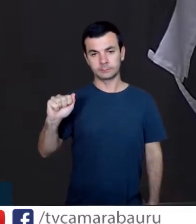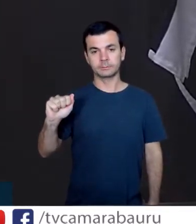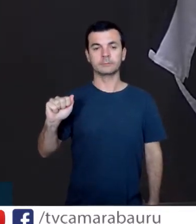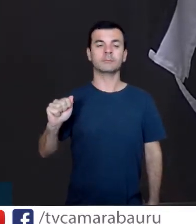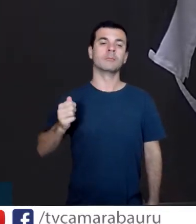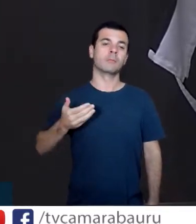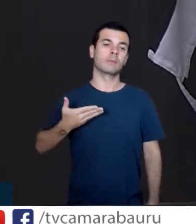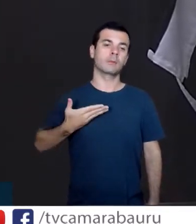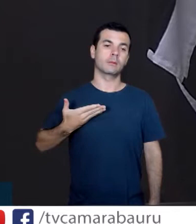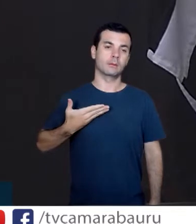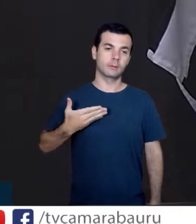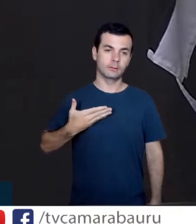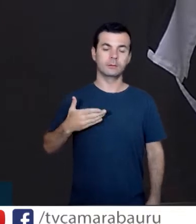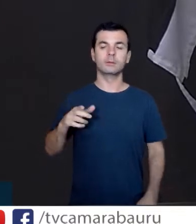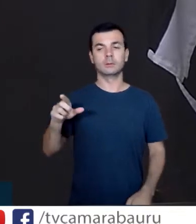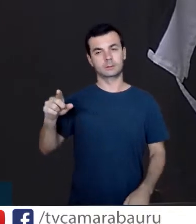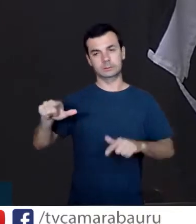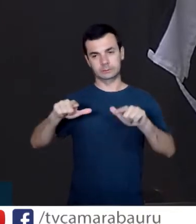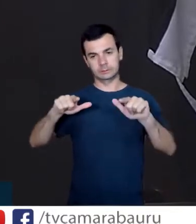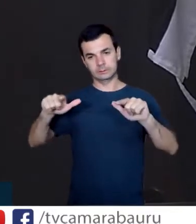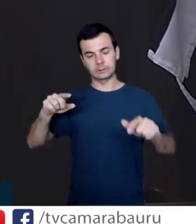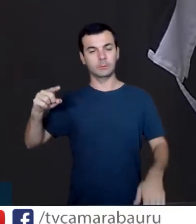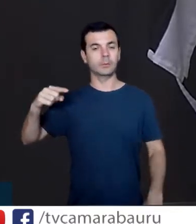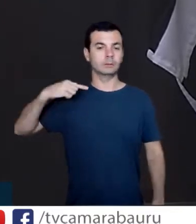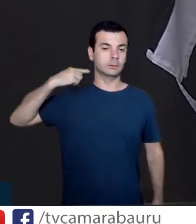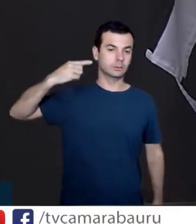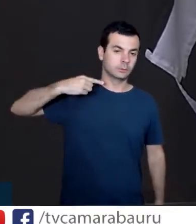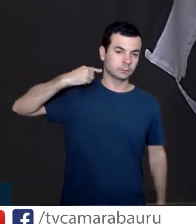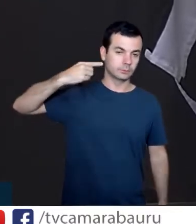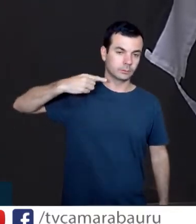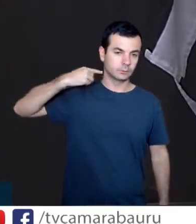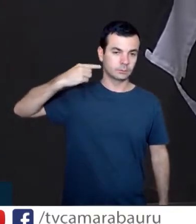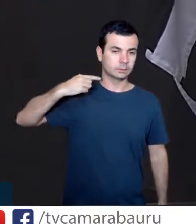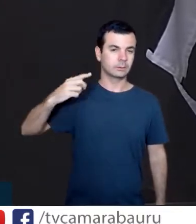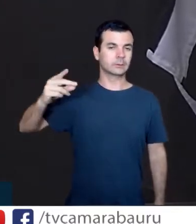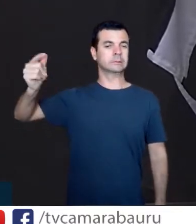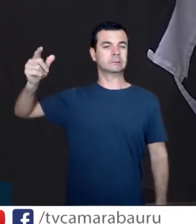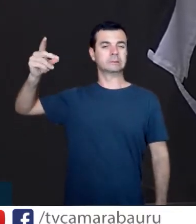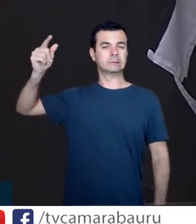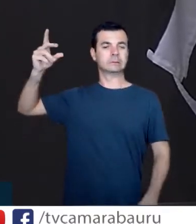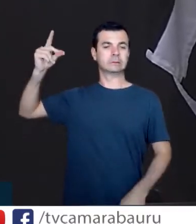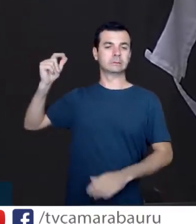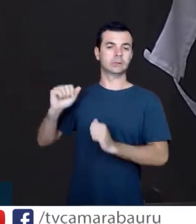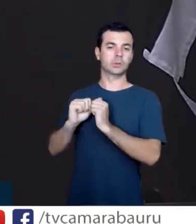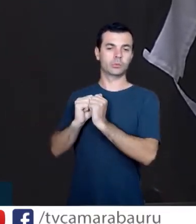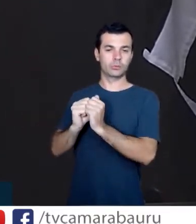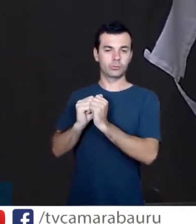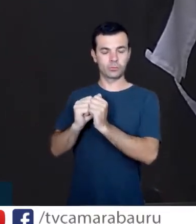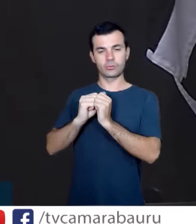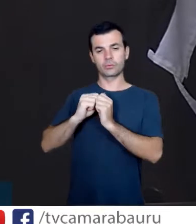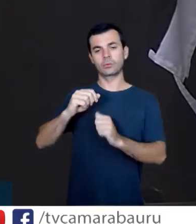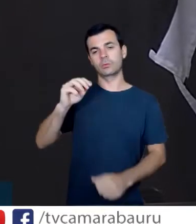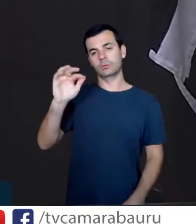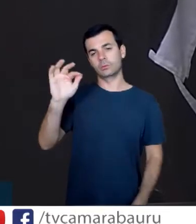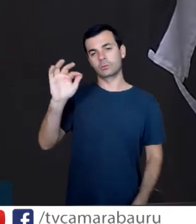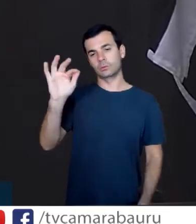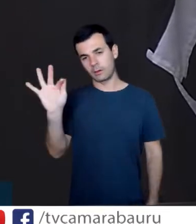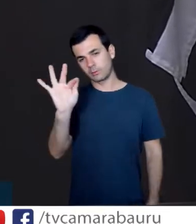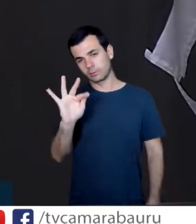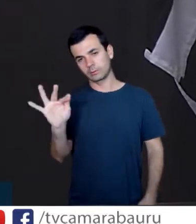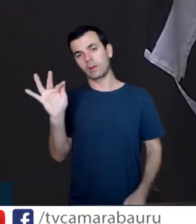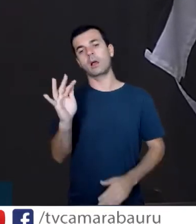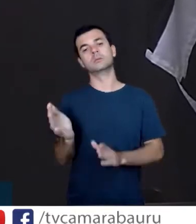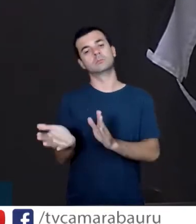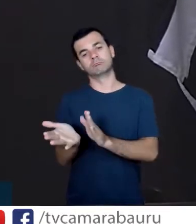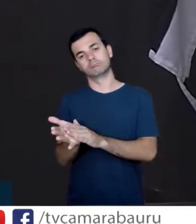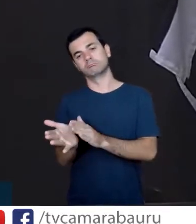da advocacia e dos velhos tempos da faculdade. Então, os nossos parabéns a